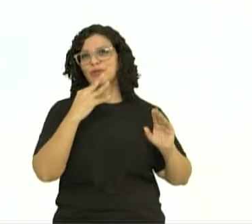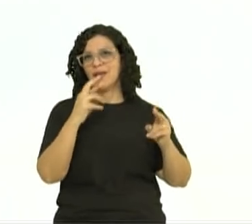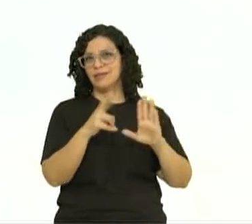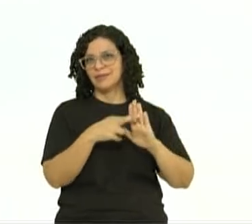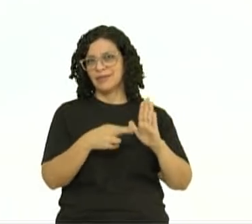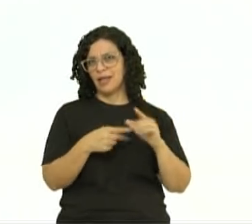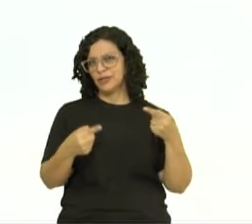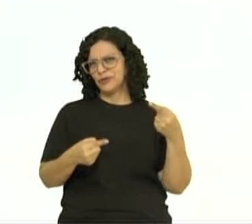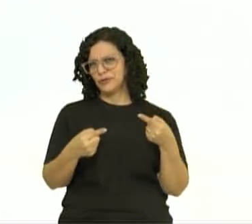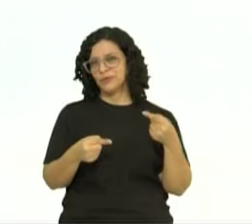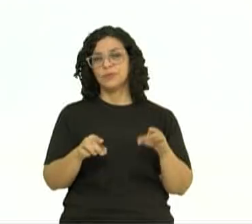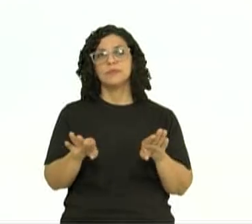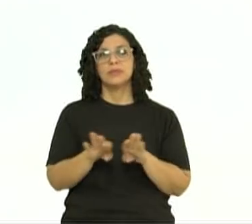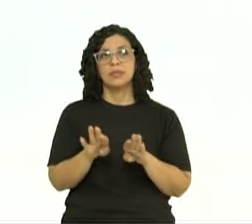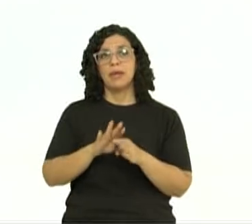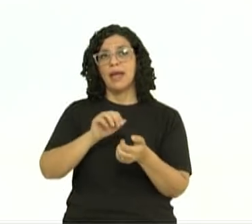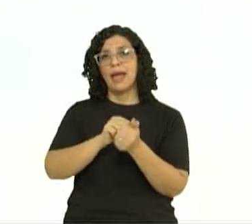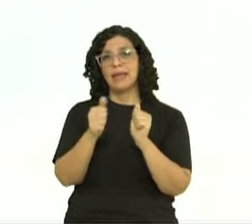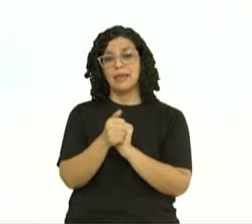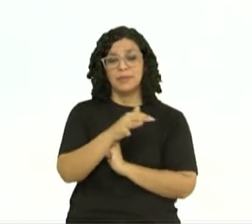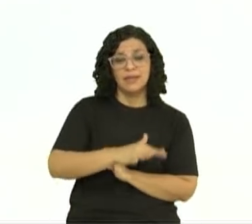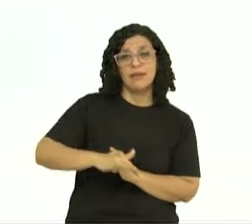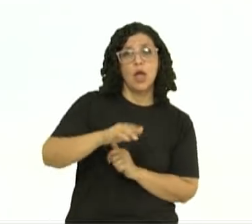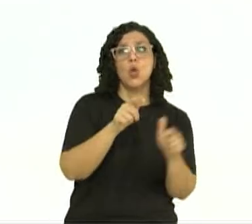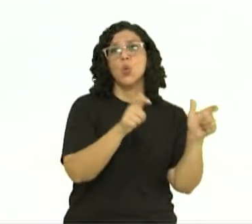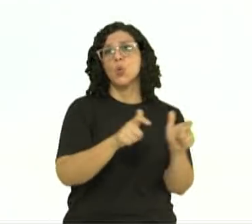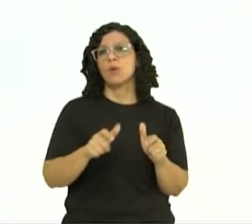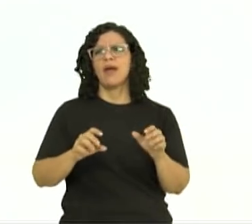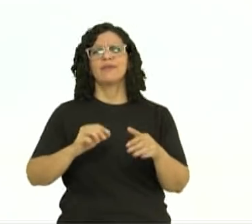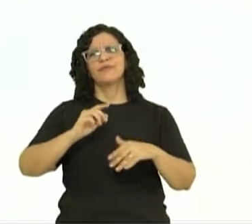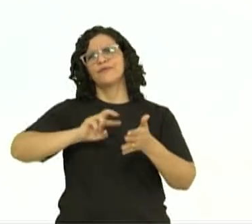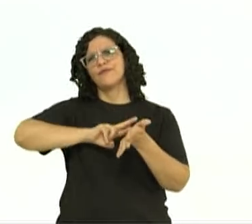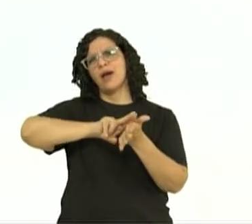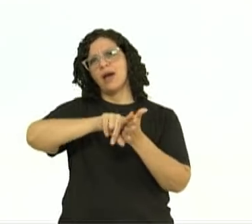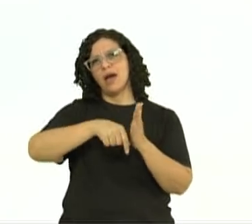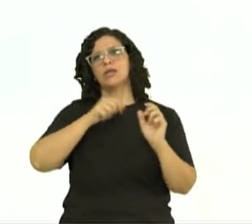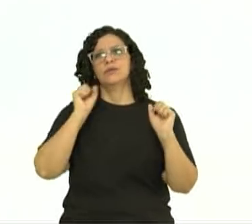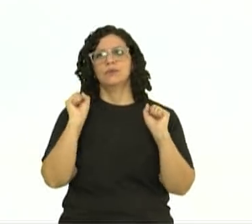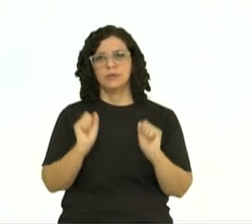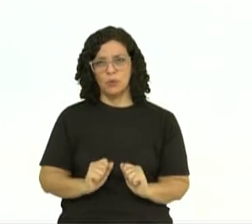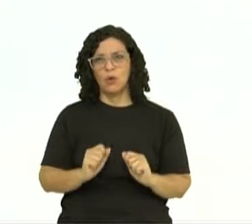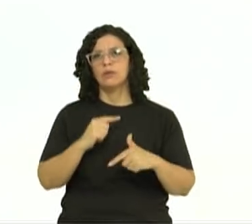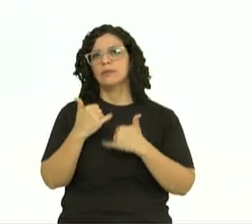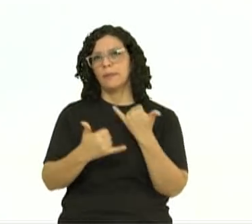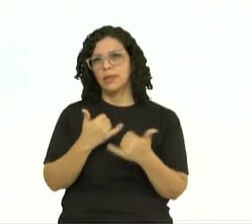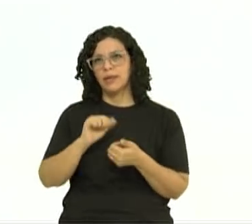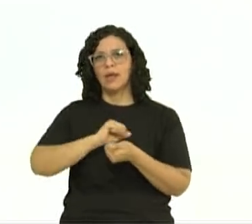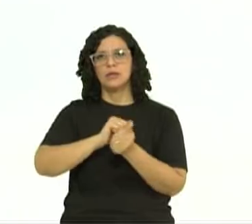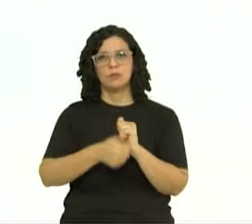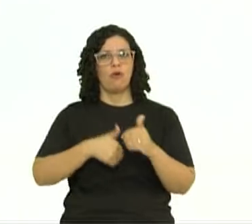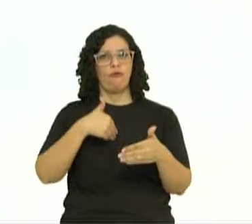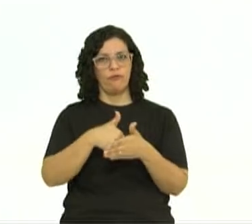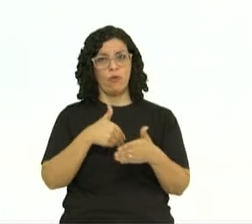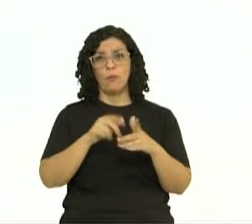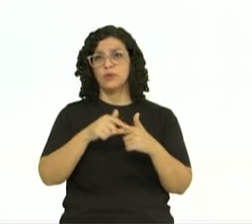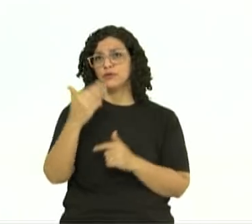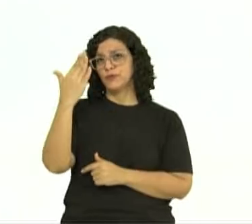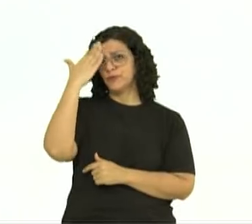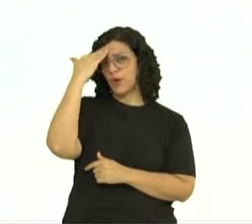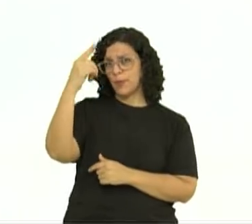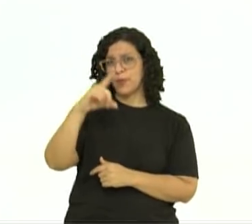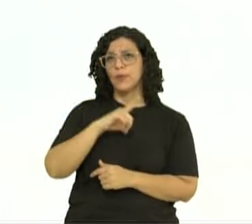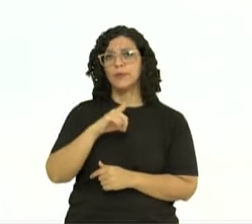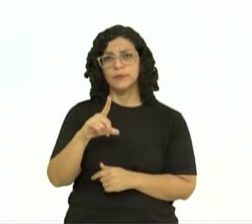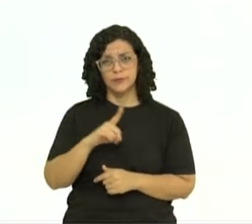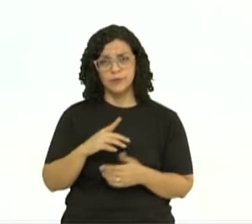conhecemos também. E também a questão de adaptação de espaço, né? Então são situações que levam o futebol a ser um dos esportes aí mais populares e mais ecléticos